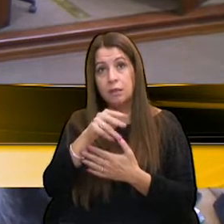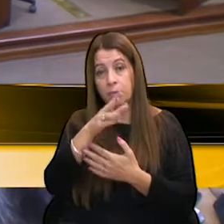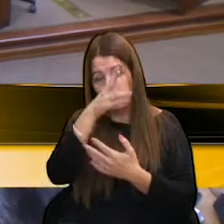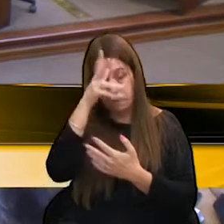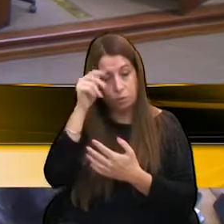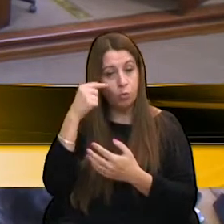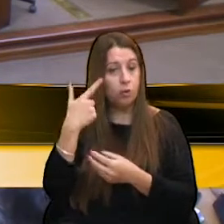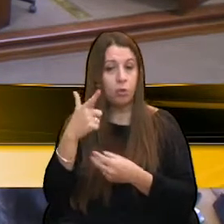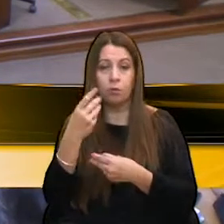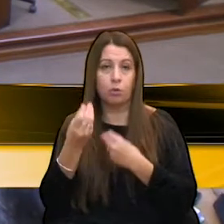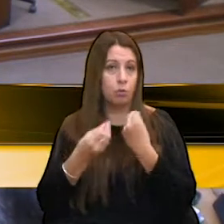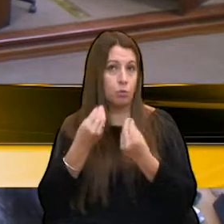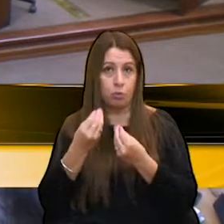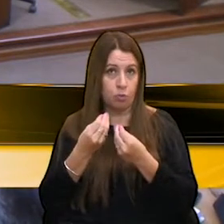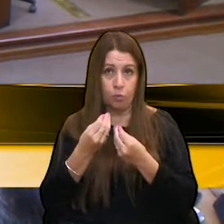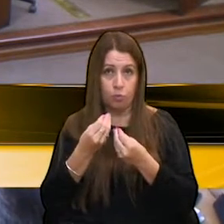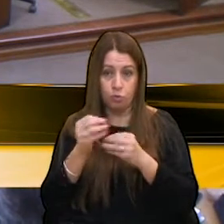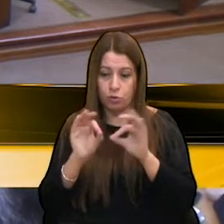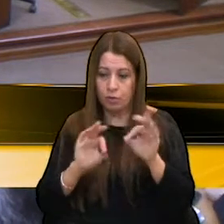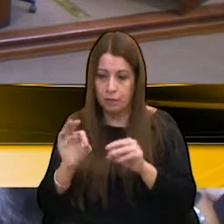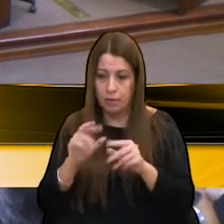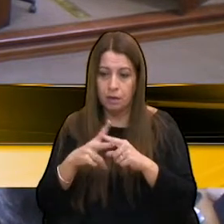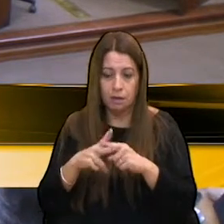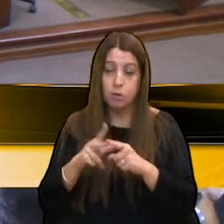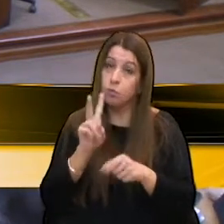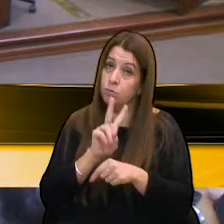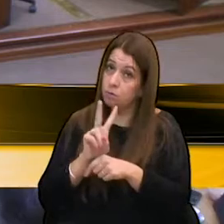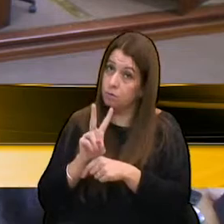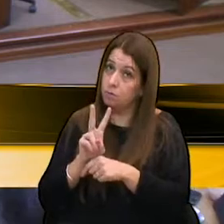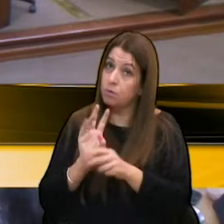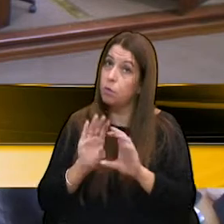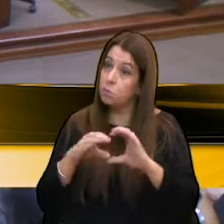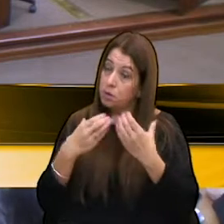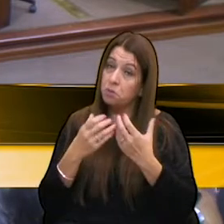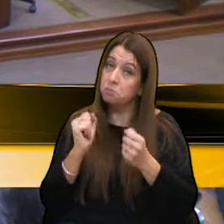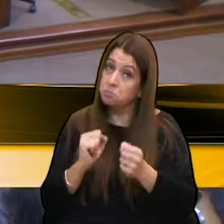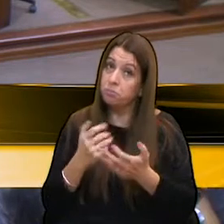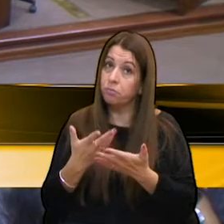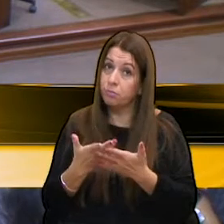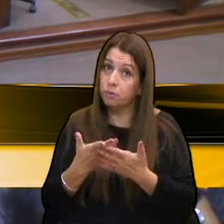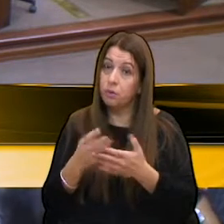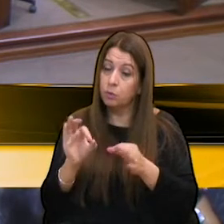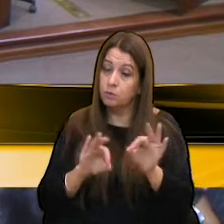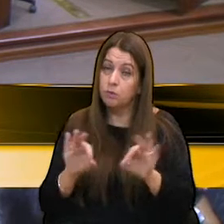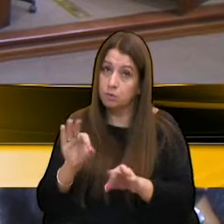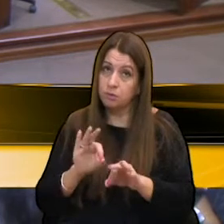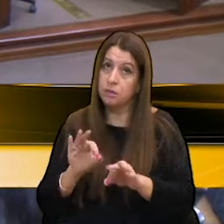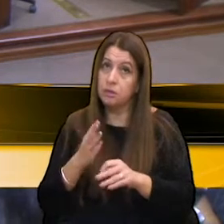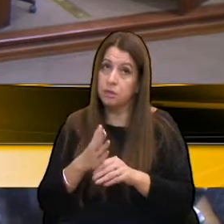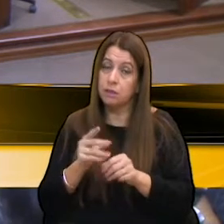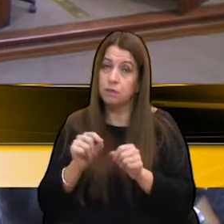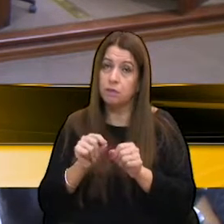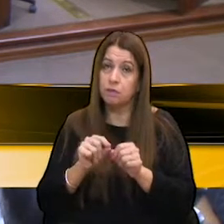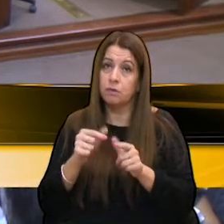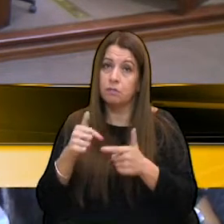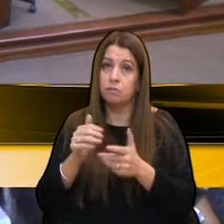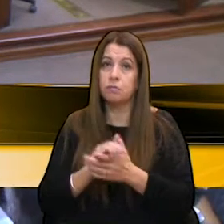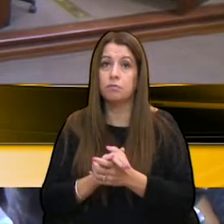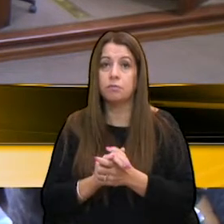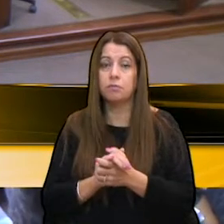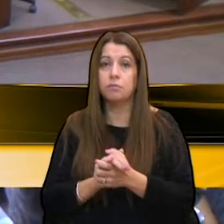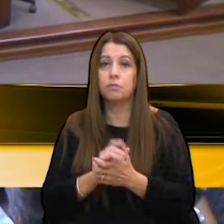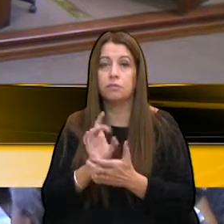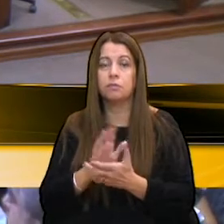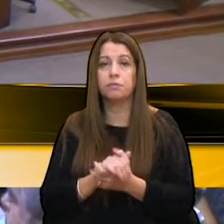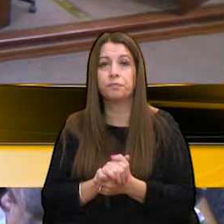tem condições de restaurar e de cuidar, a comunidade poderá se organizar e fazer esse trabalho.